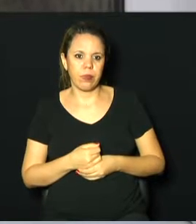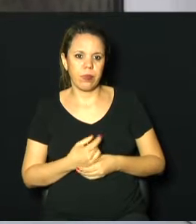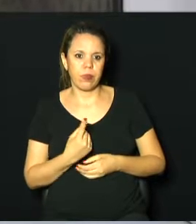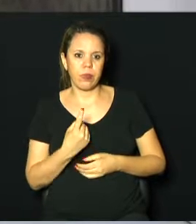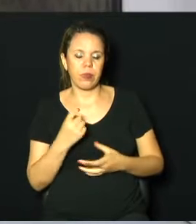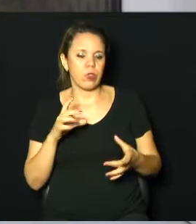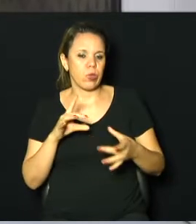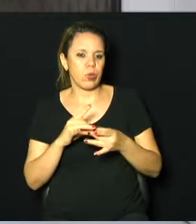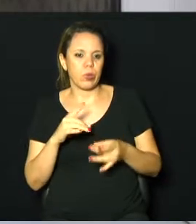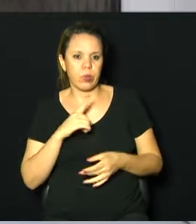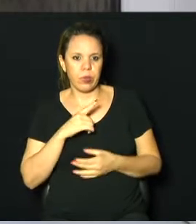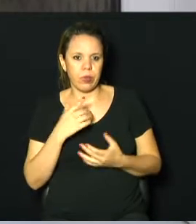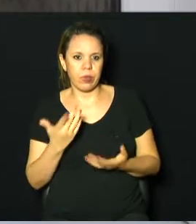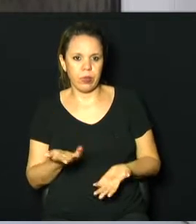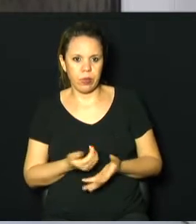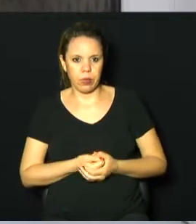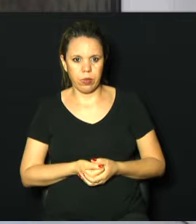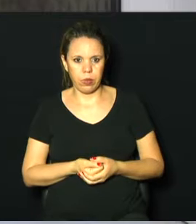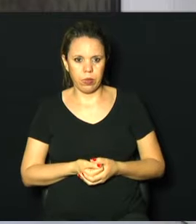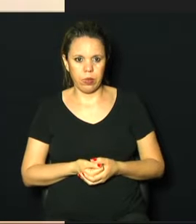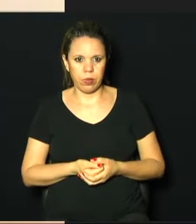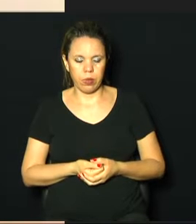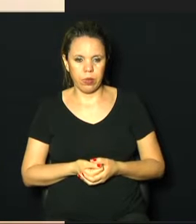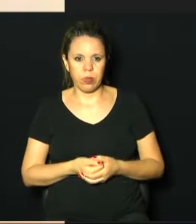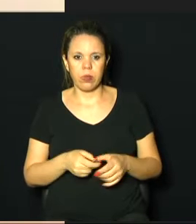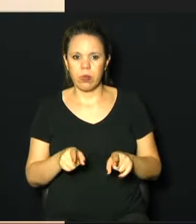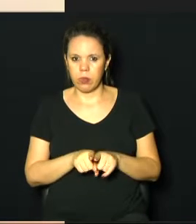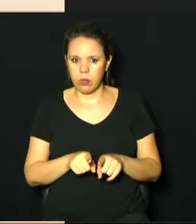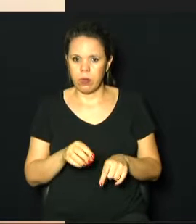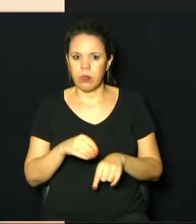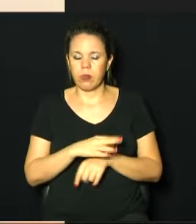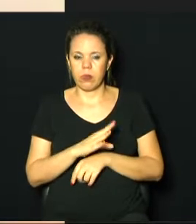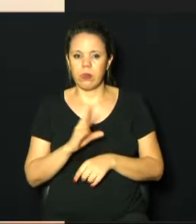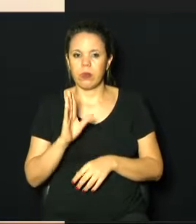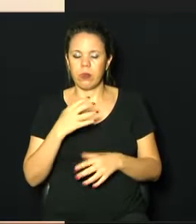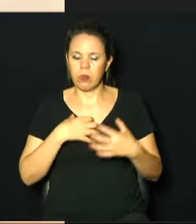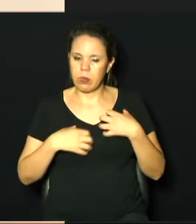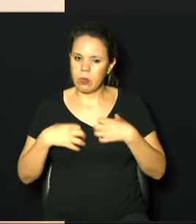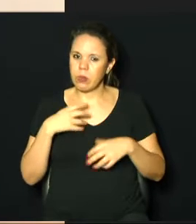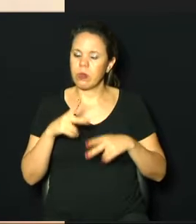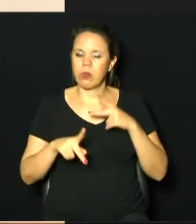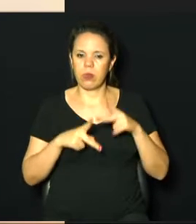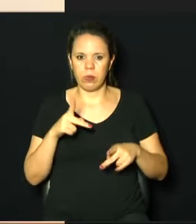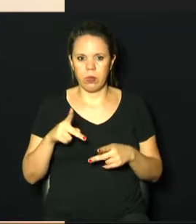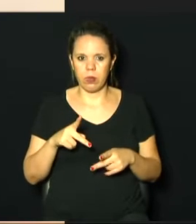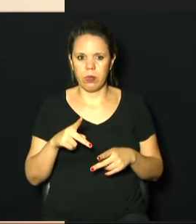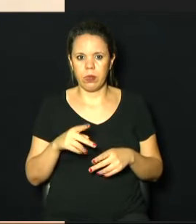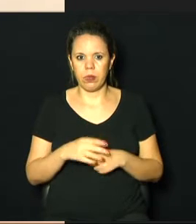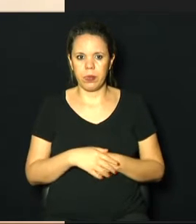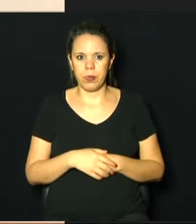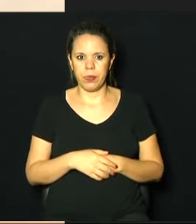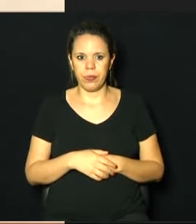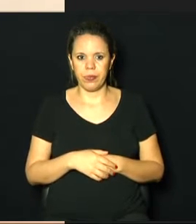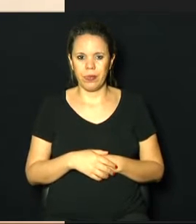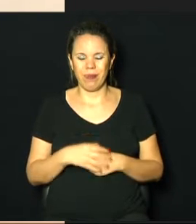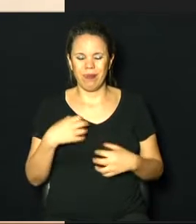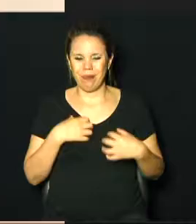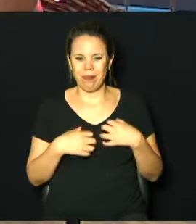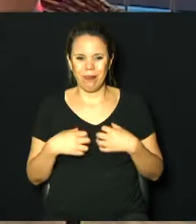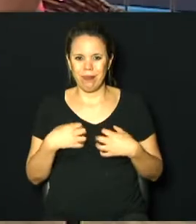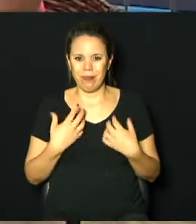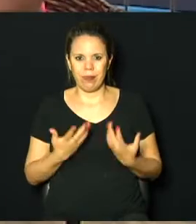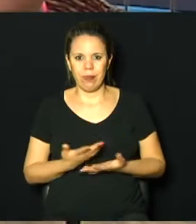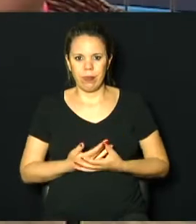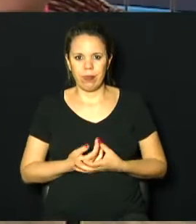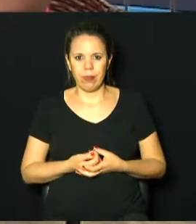único vínculo que existia. Né? Então, isso foi também trazendo mais angústia para as pessoas. As pessoas têm ficado mais